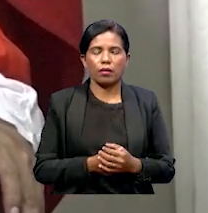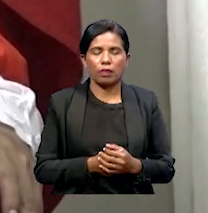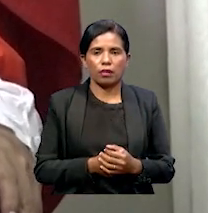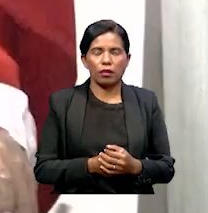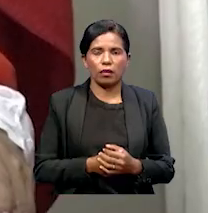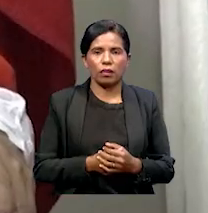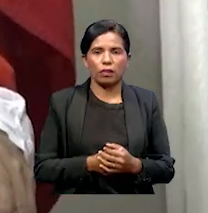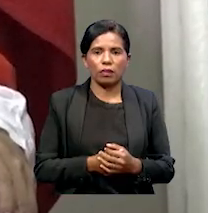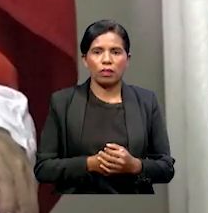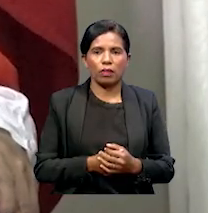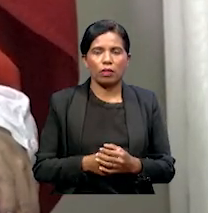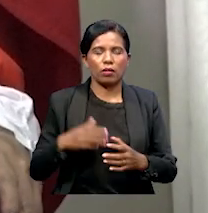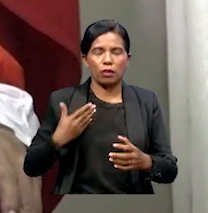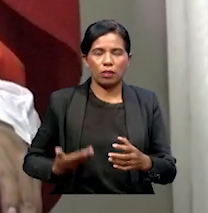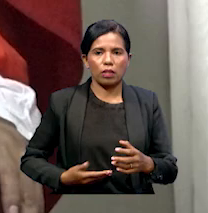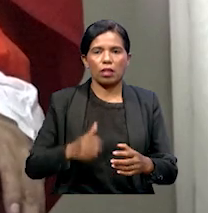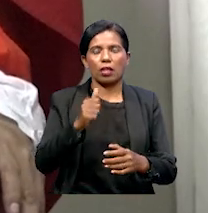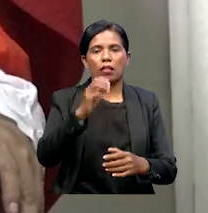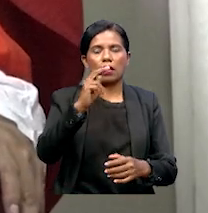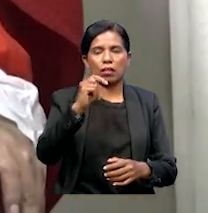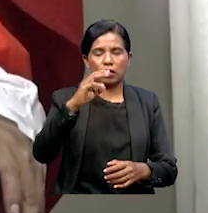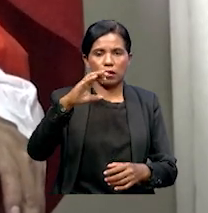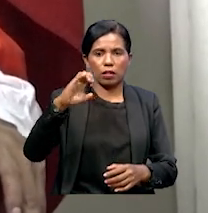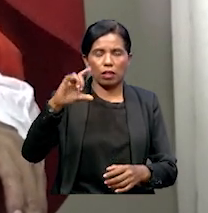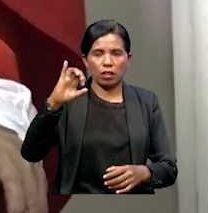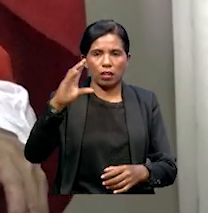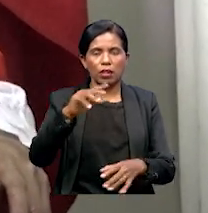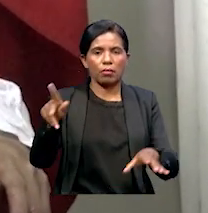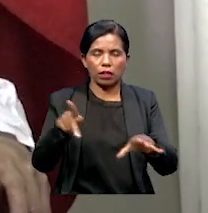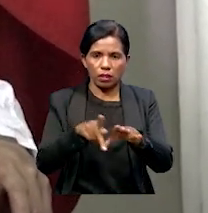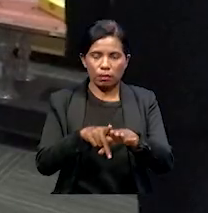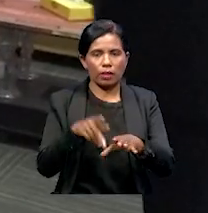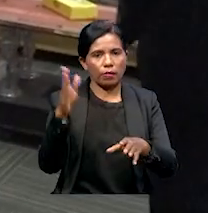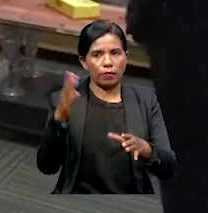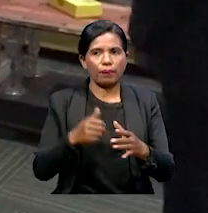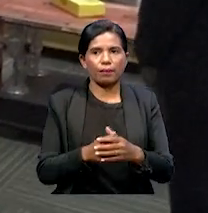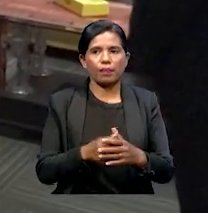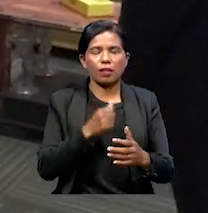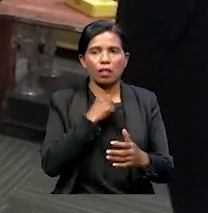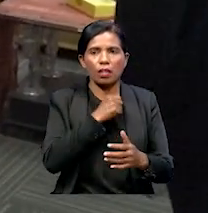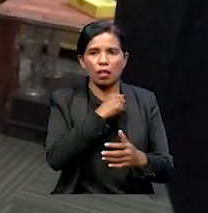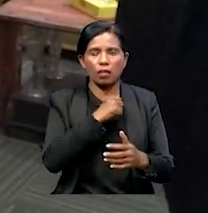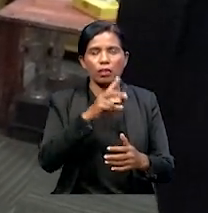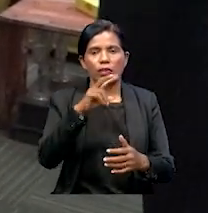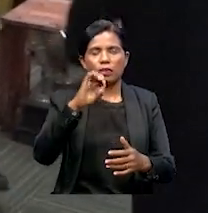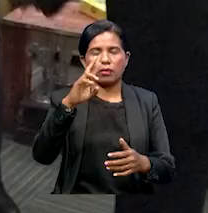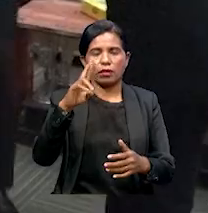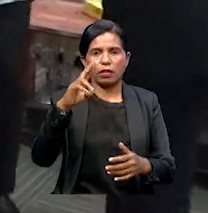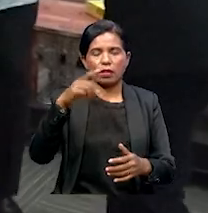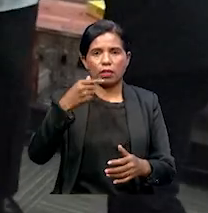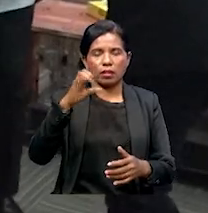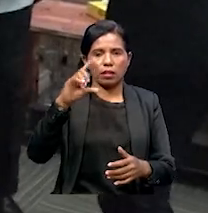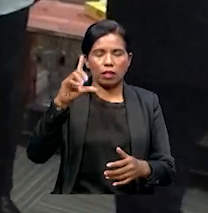Corito, para participar e evento também. Amo Virgílio Carreal do Carmo da Silva SDB